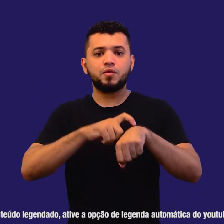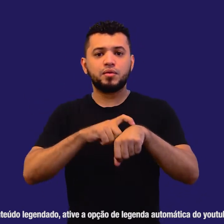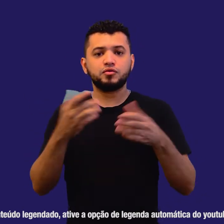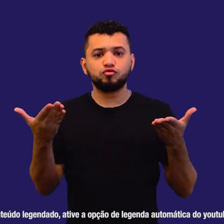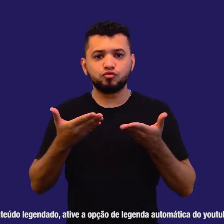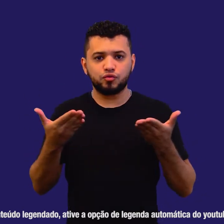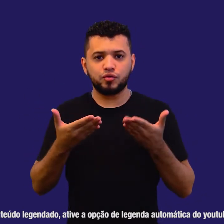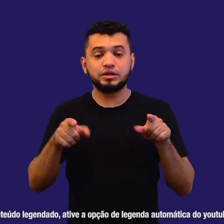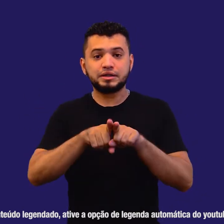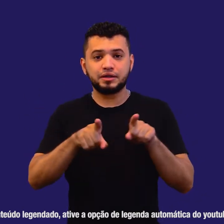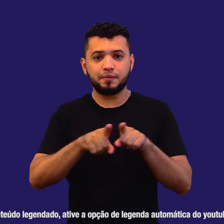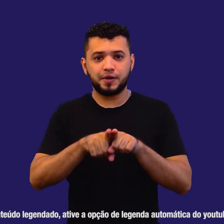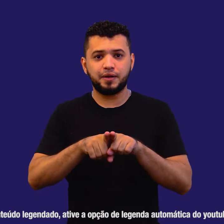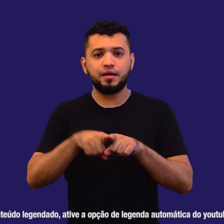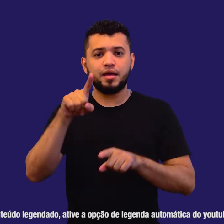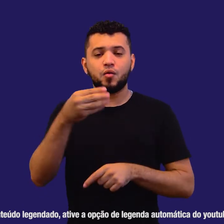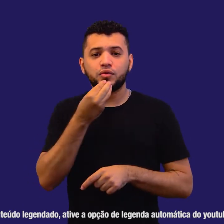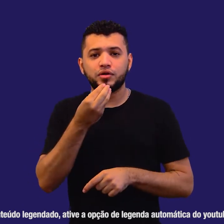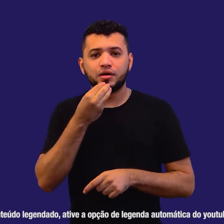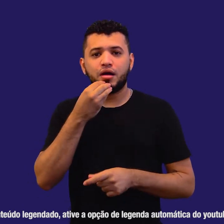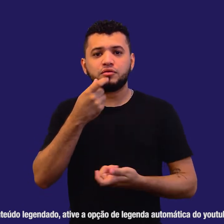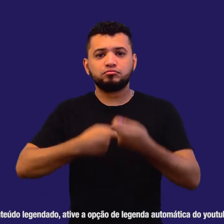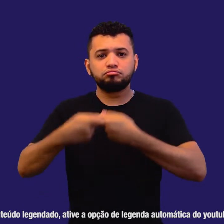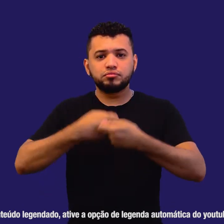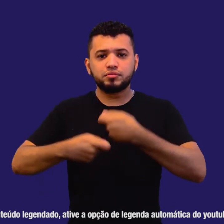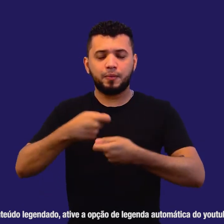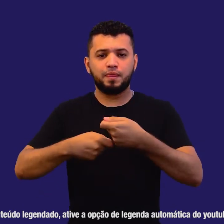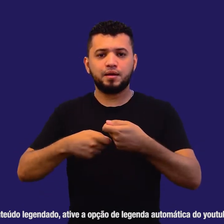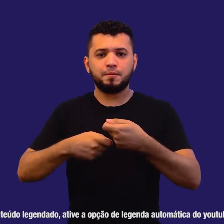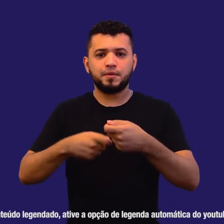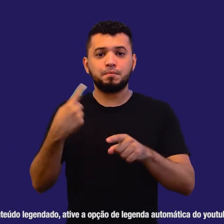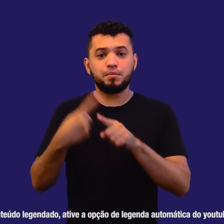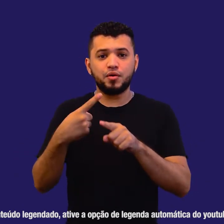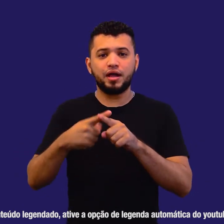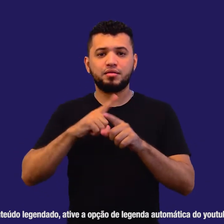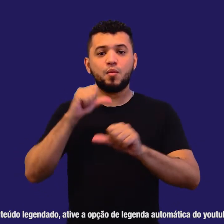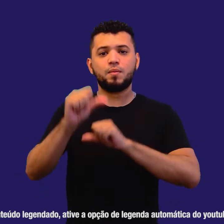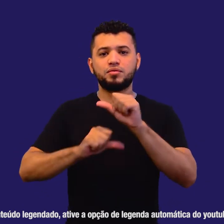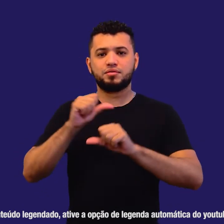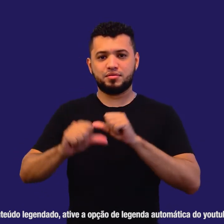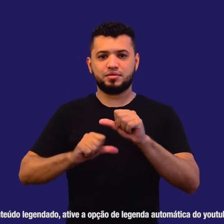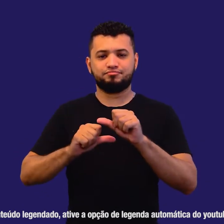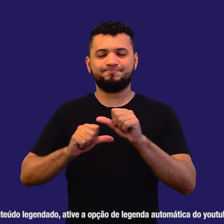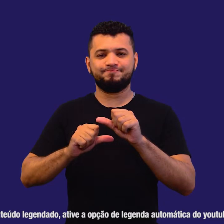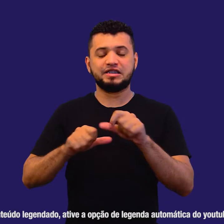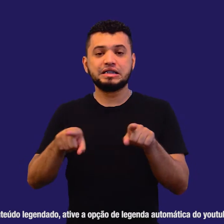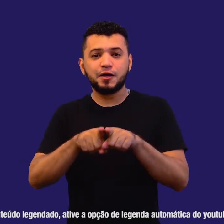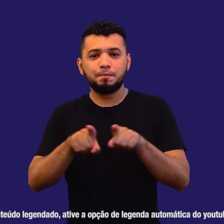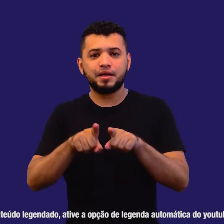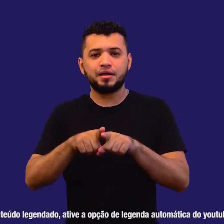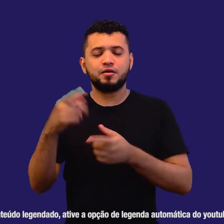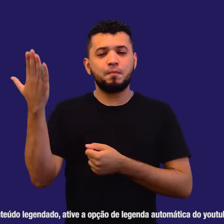e que se configura como uma oportunidade econômica que vem como decorrência de uma mudança de paradigma. Né?